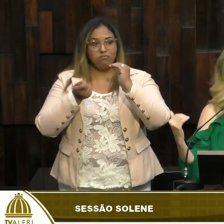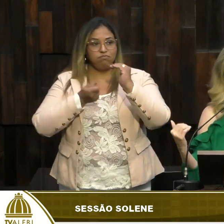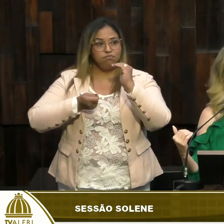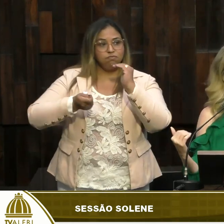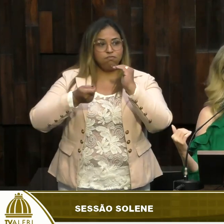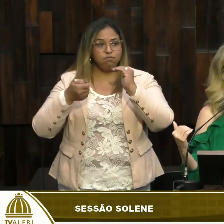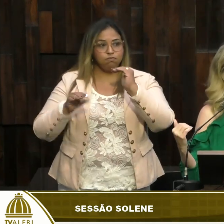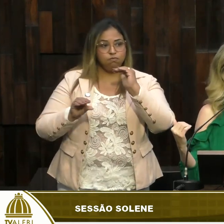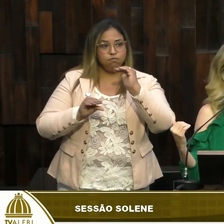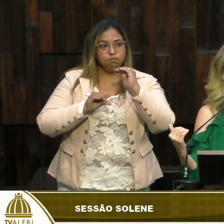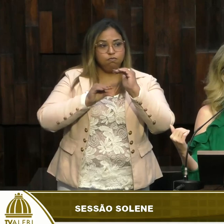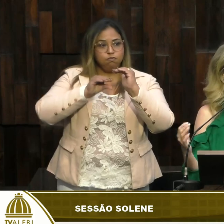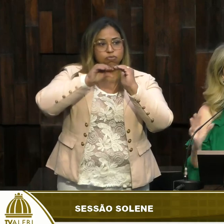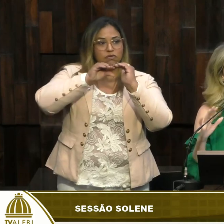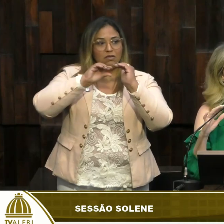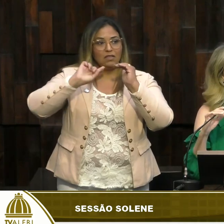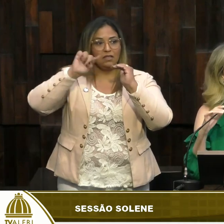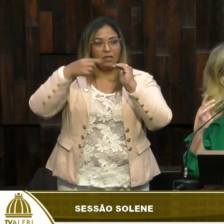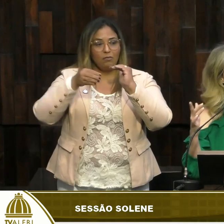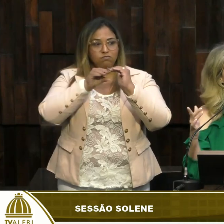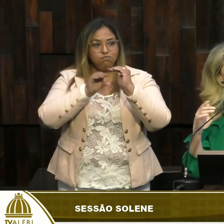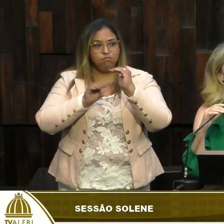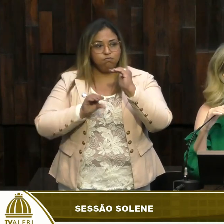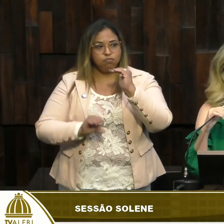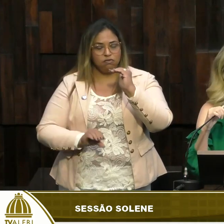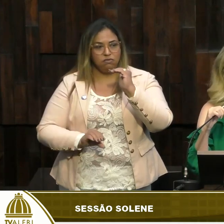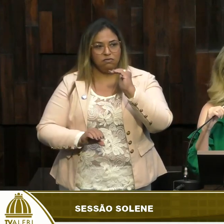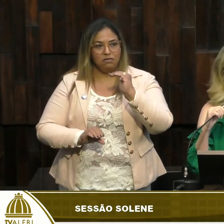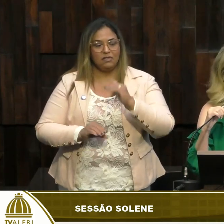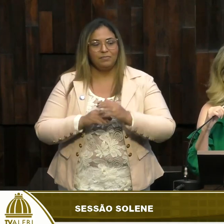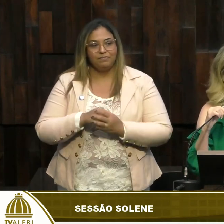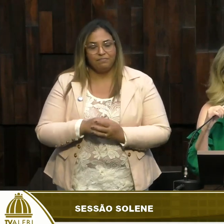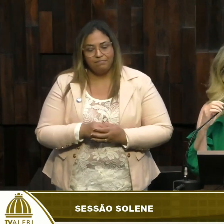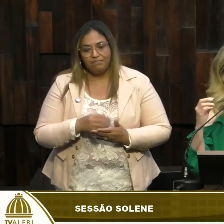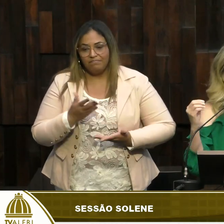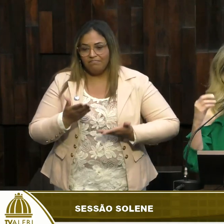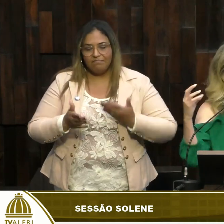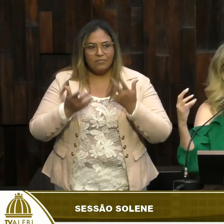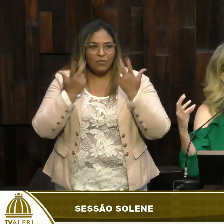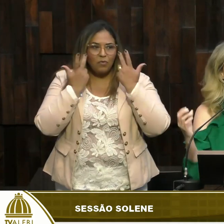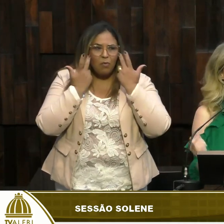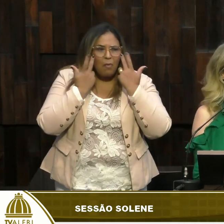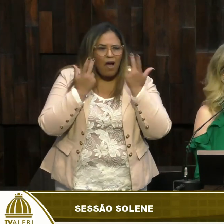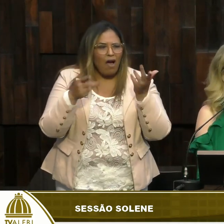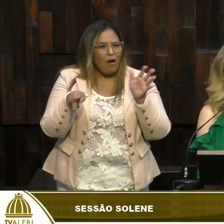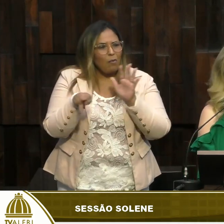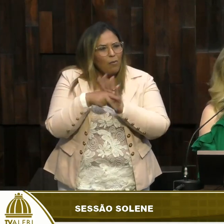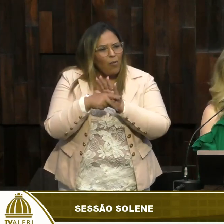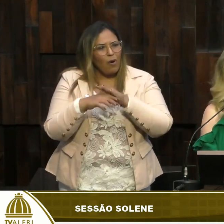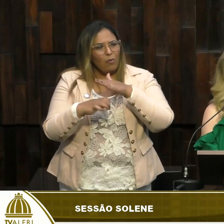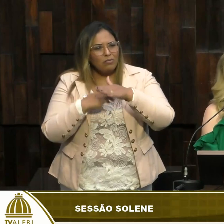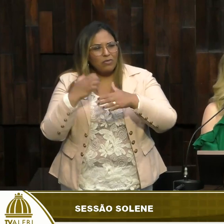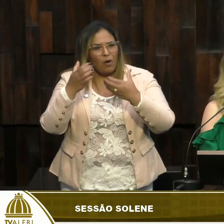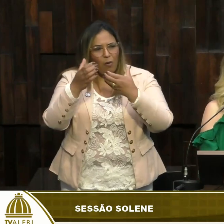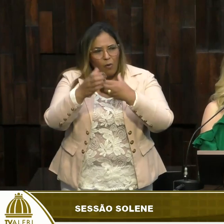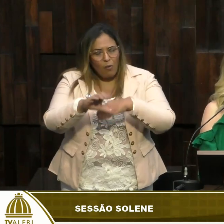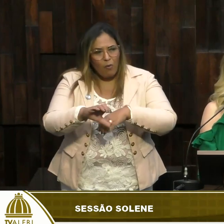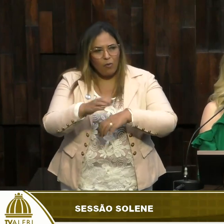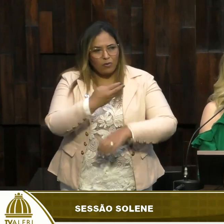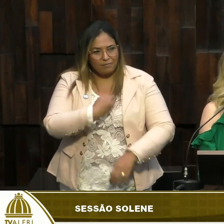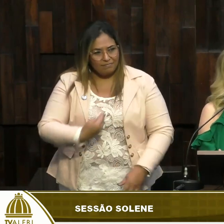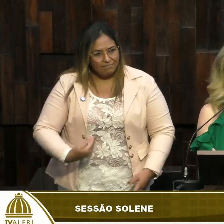bastante, horas o faturamento cai, porque faz parte mercado do concurso público.